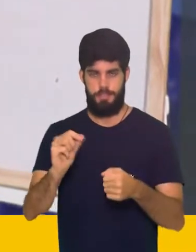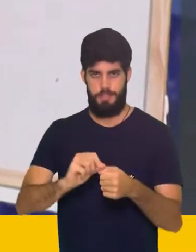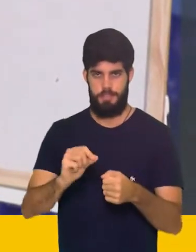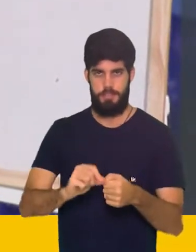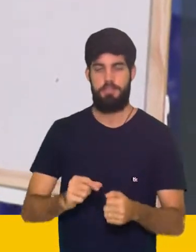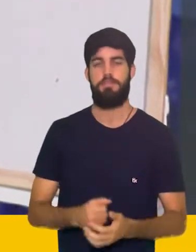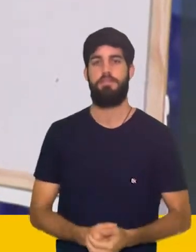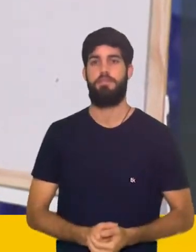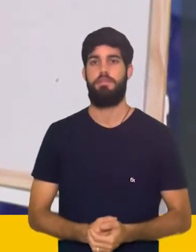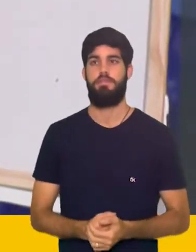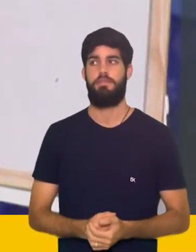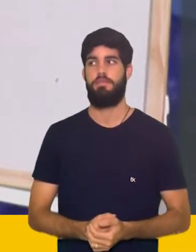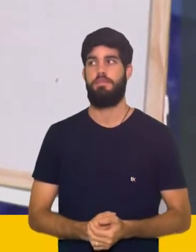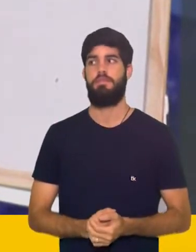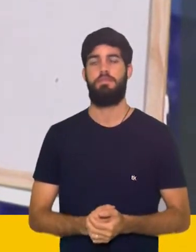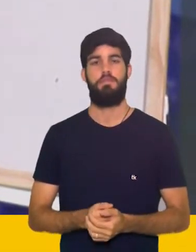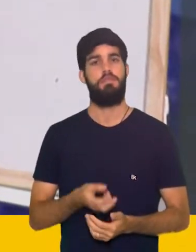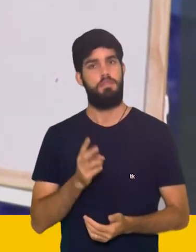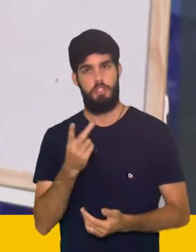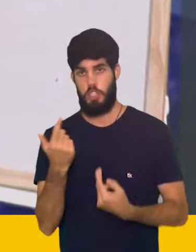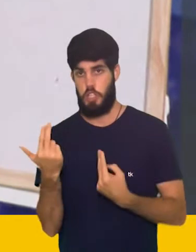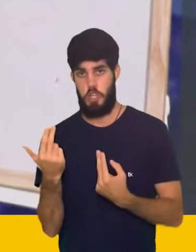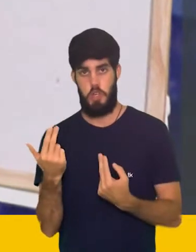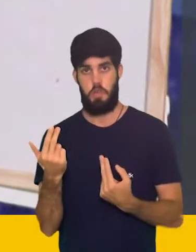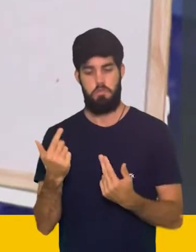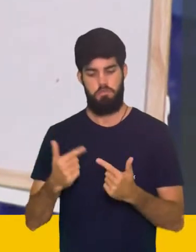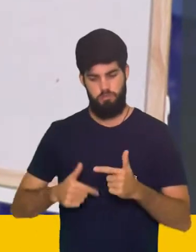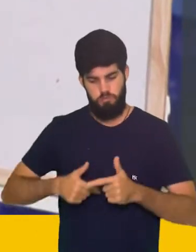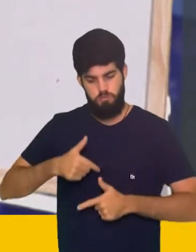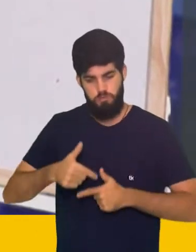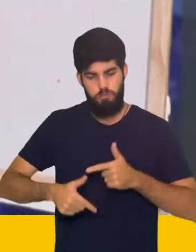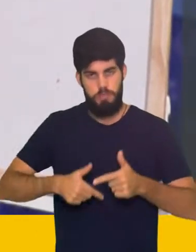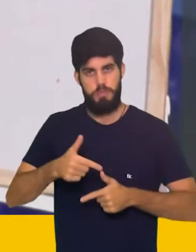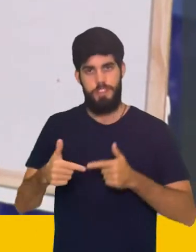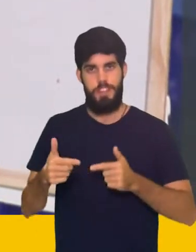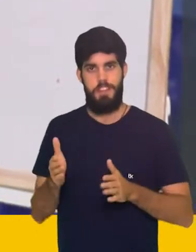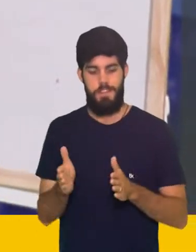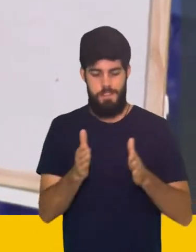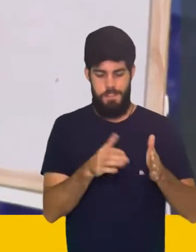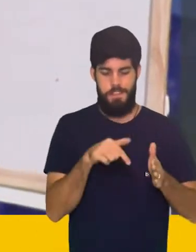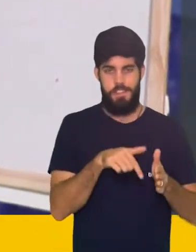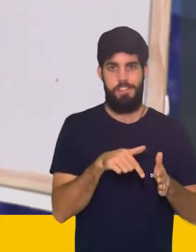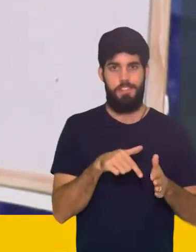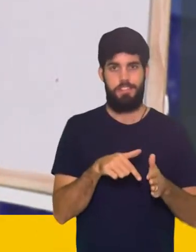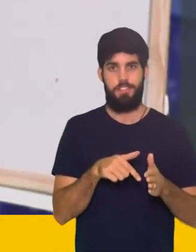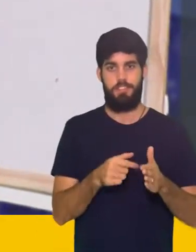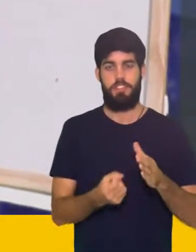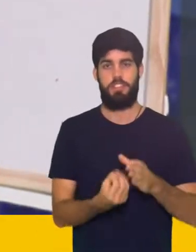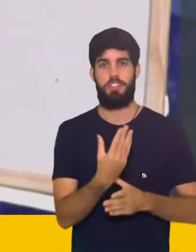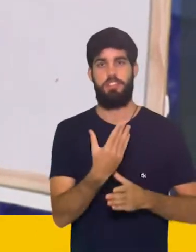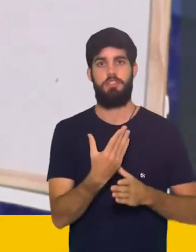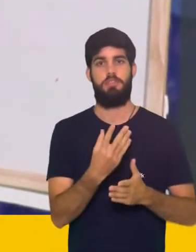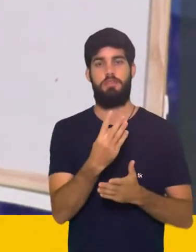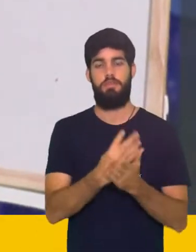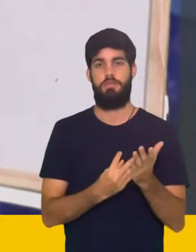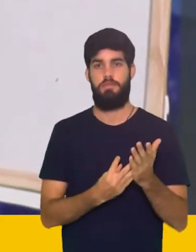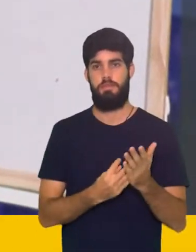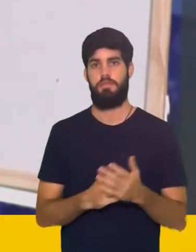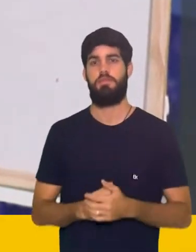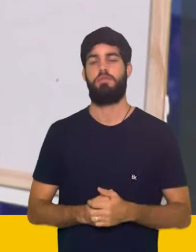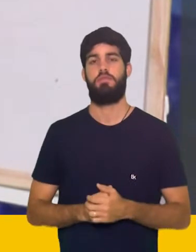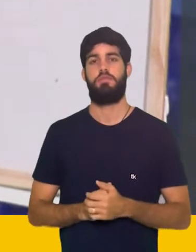também. E com a mesma dedicação que fez a produção textual. Não é isso? Então, primeiro, vamos